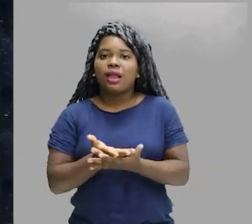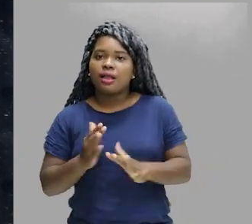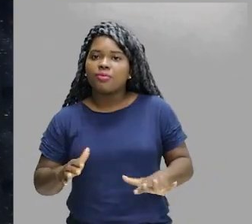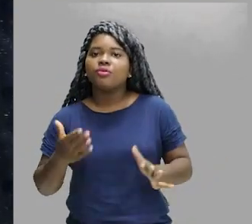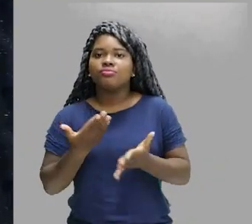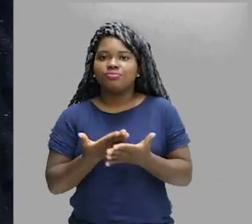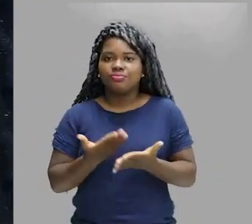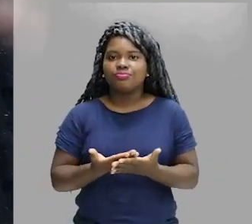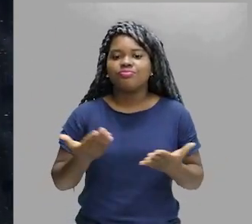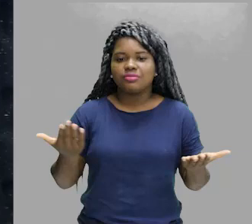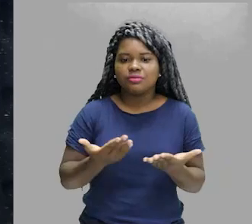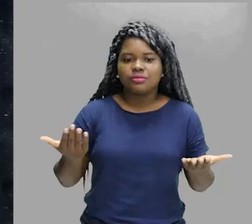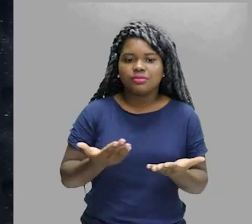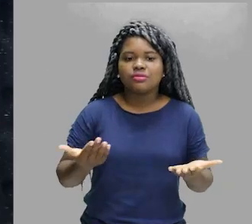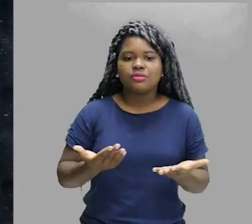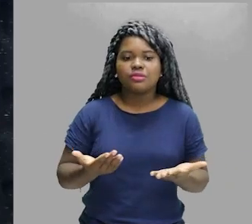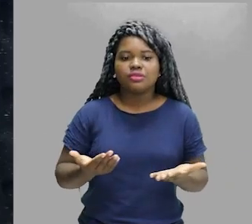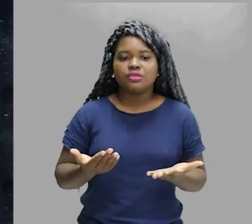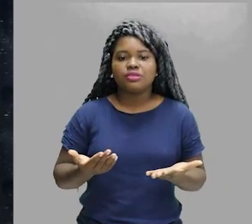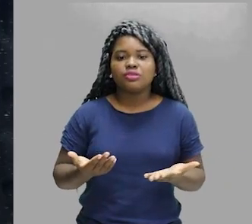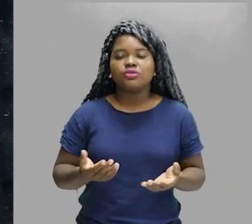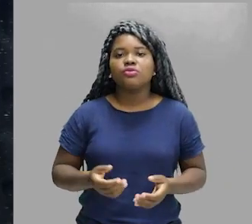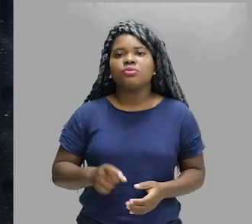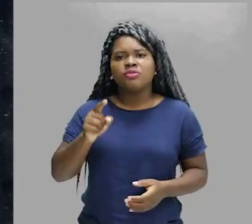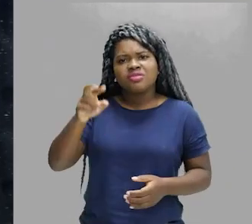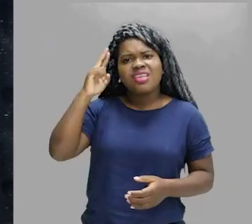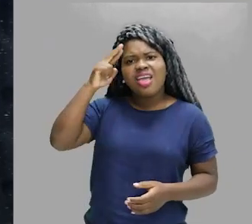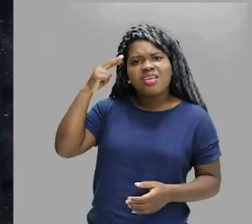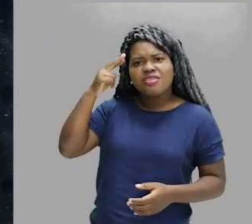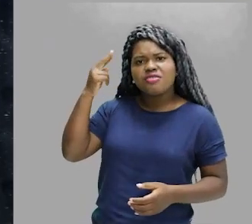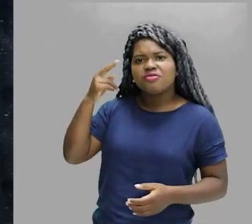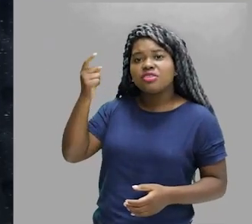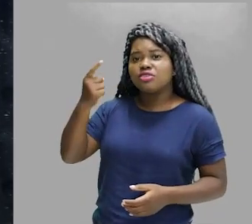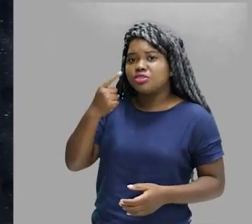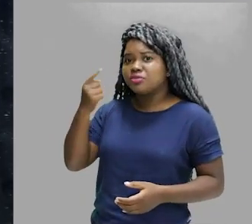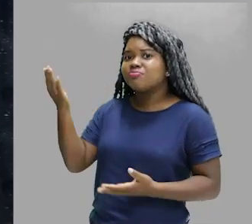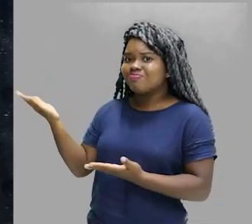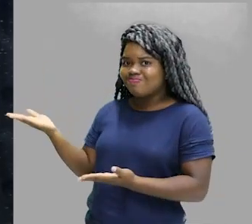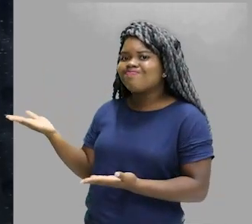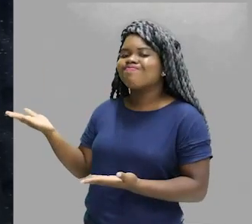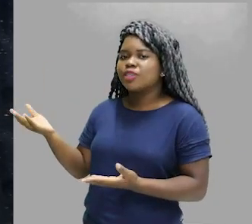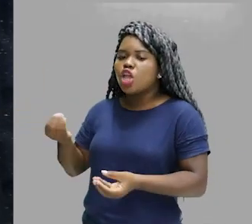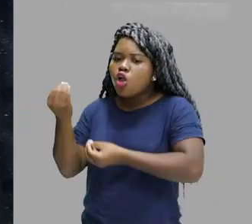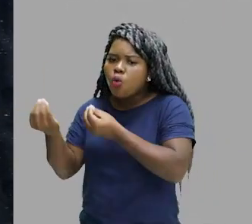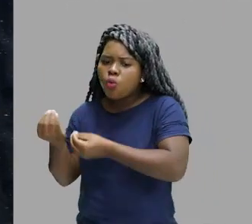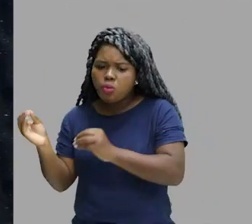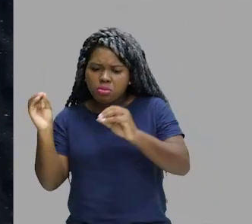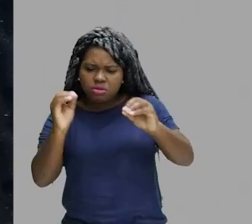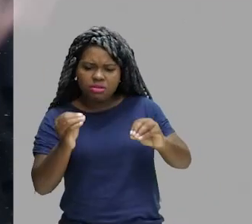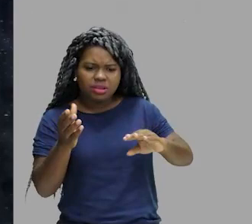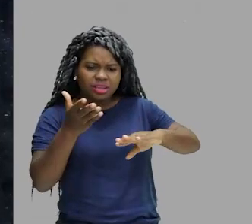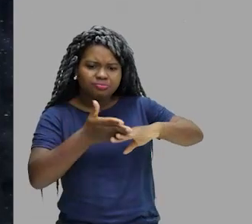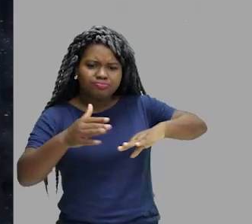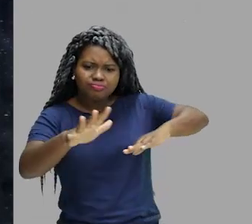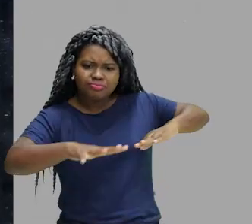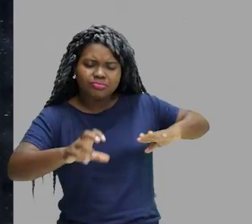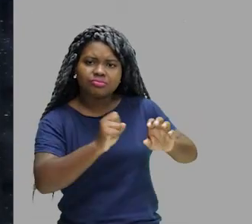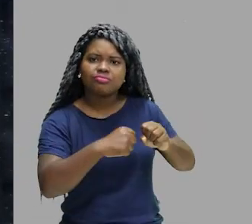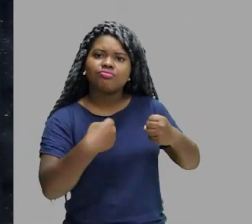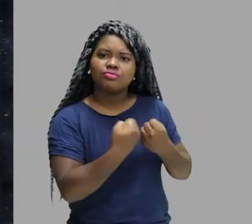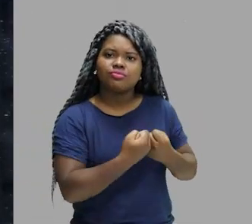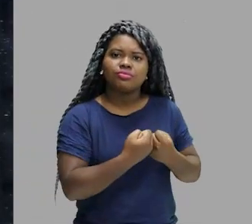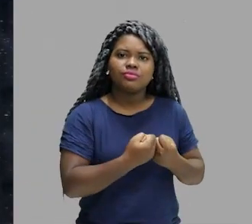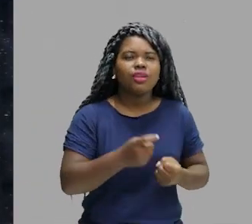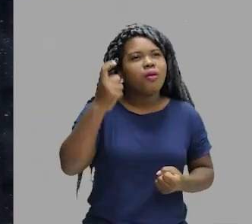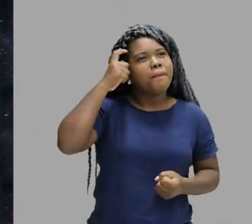Calais para pensar como isso encaixaria, por exemplo, na nossa atual sociedade. Será que o pensador que existe, por exemplo, na entrada